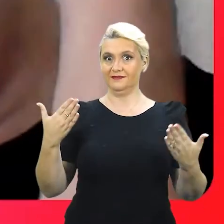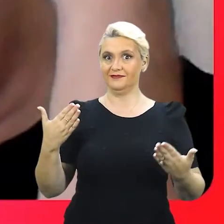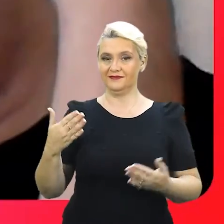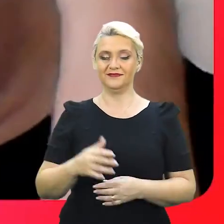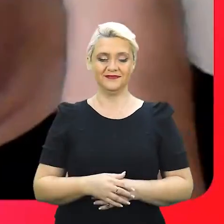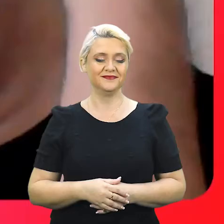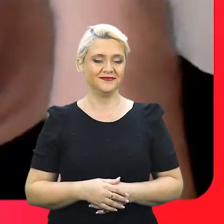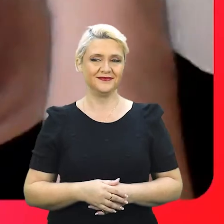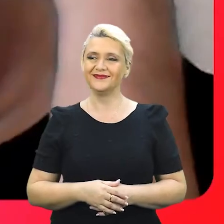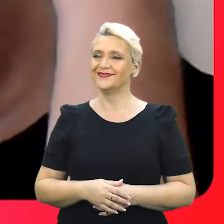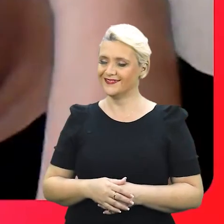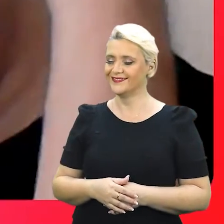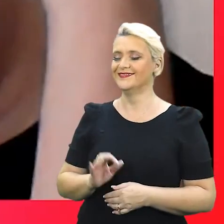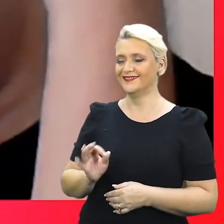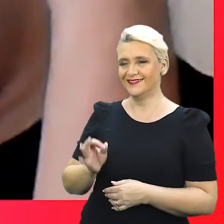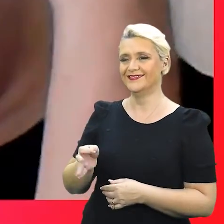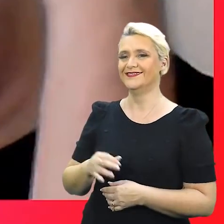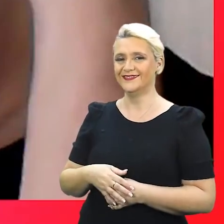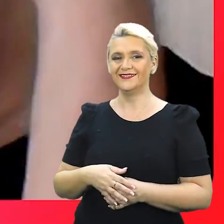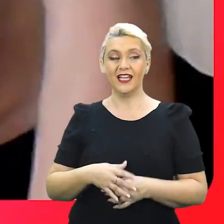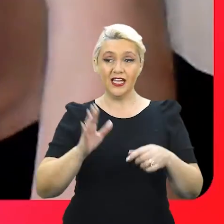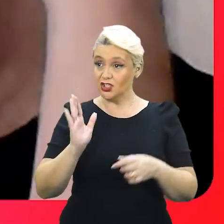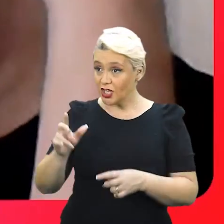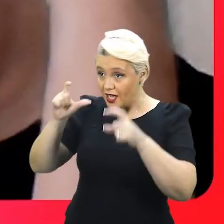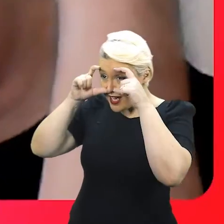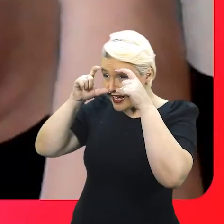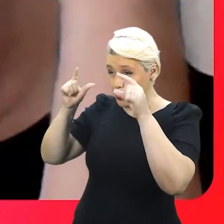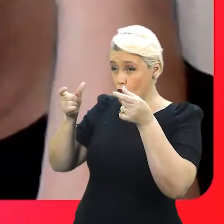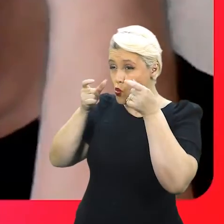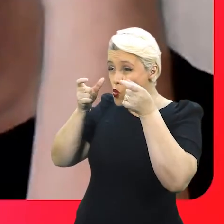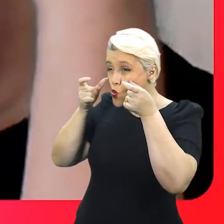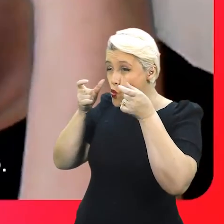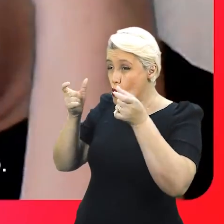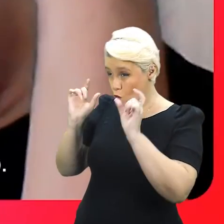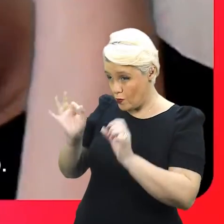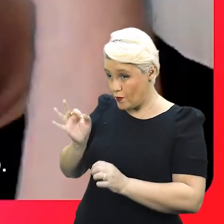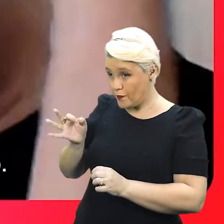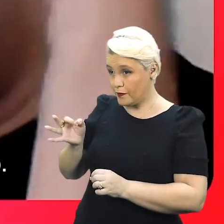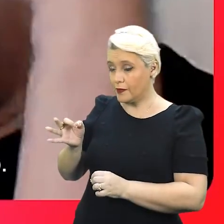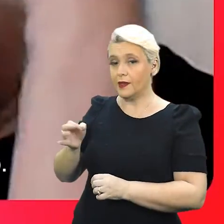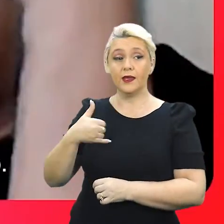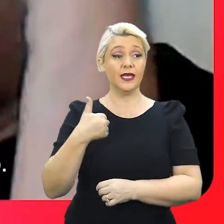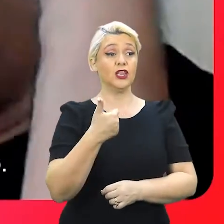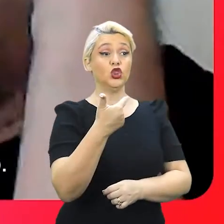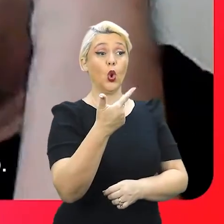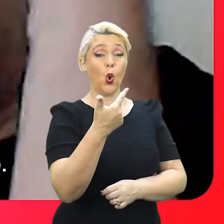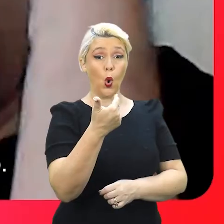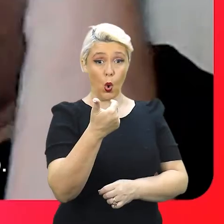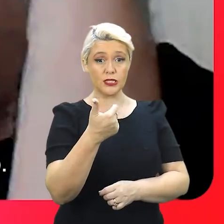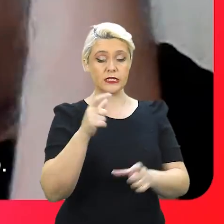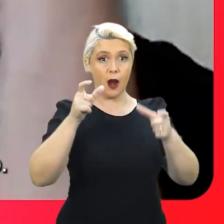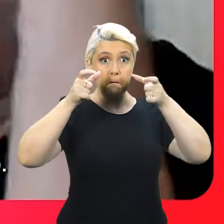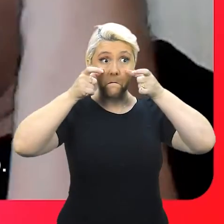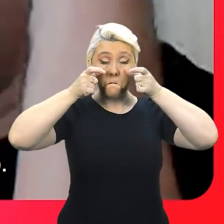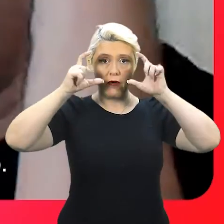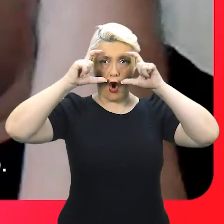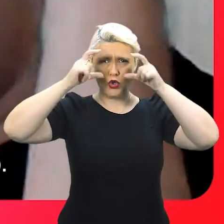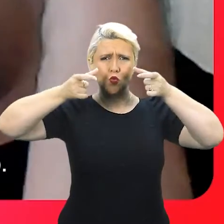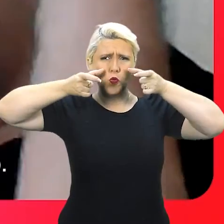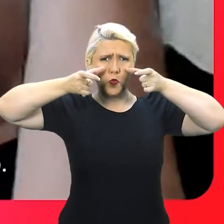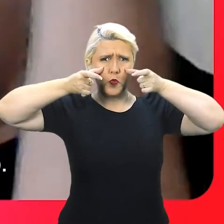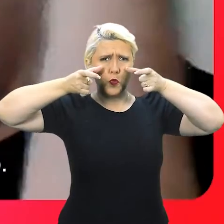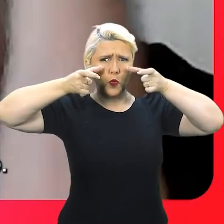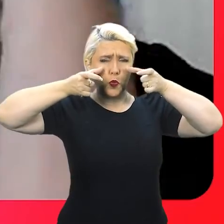Da Atena me sacaneia pra caramba. Já usava um fundo de garrafa? 12 anos de idade, fundo de garrafa mesmo. Né? Era